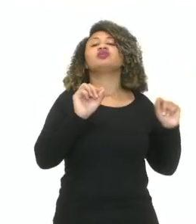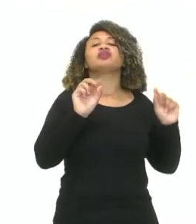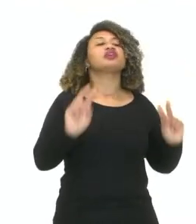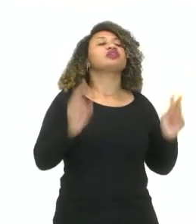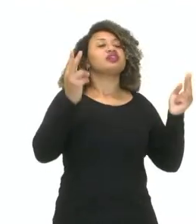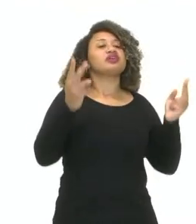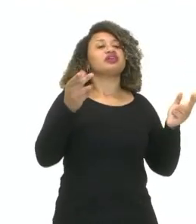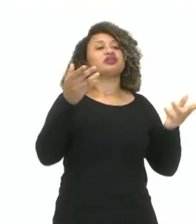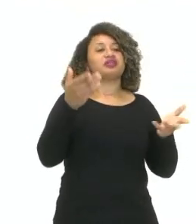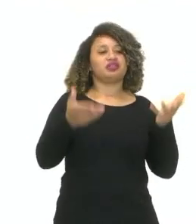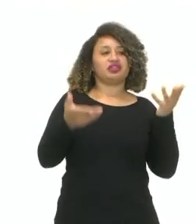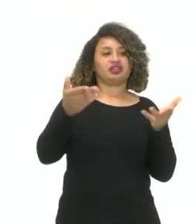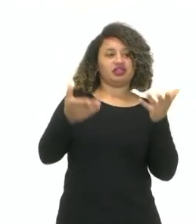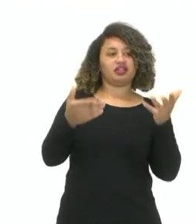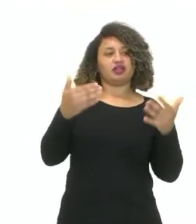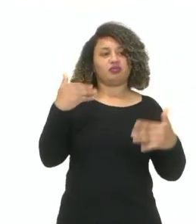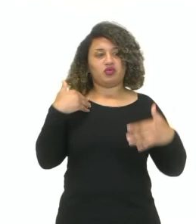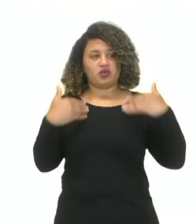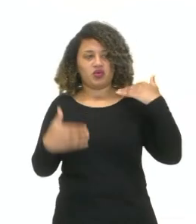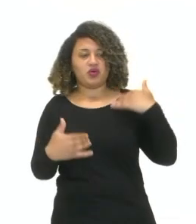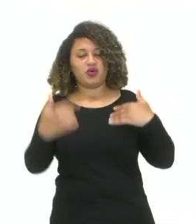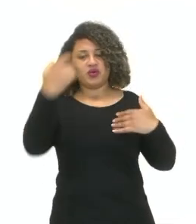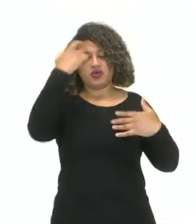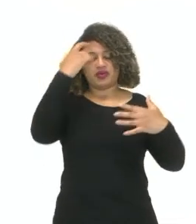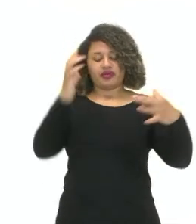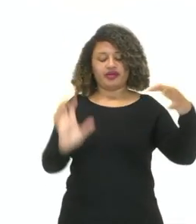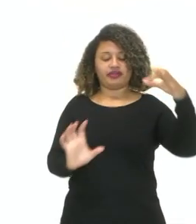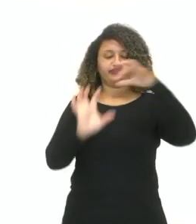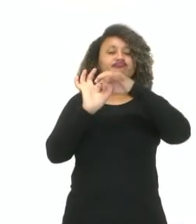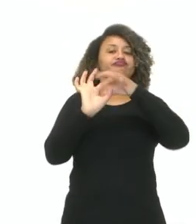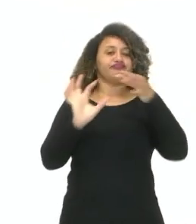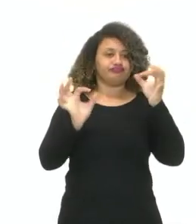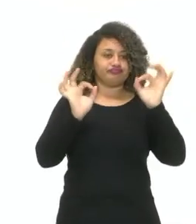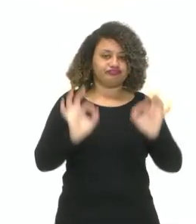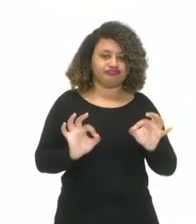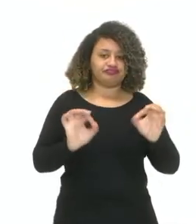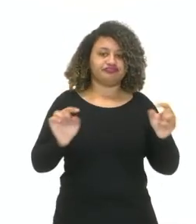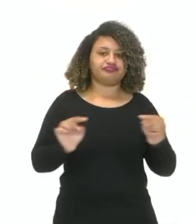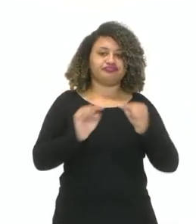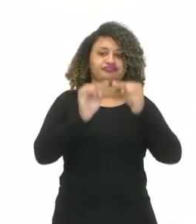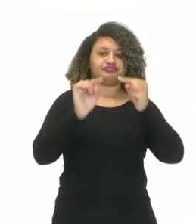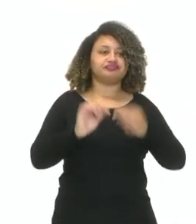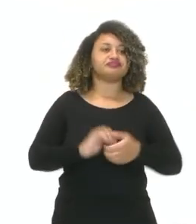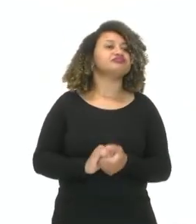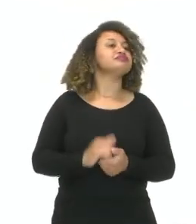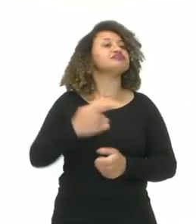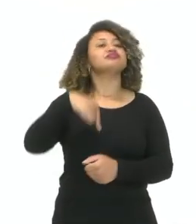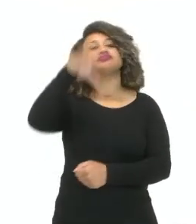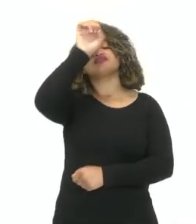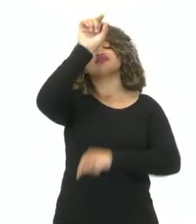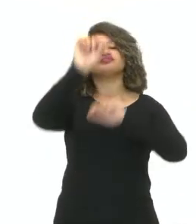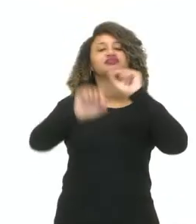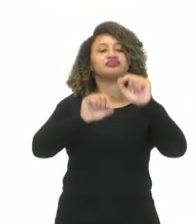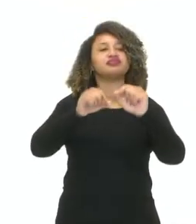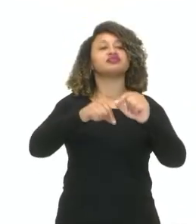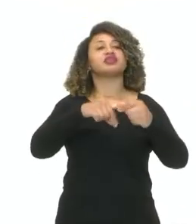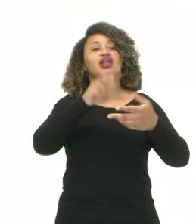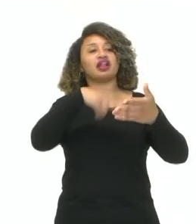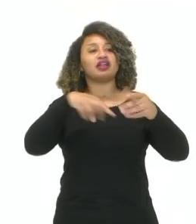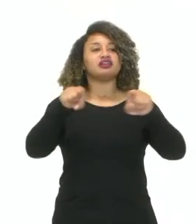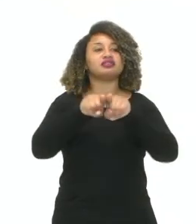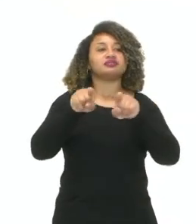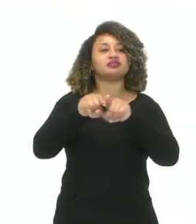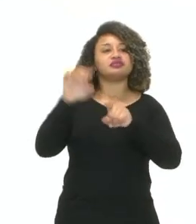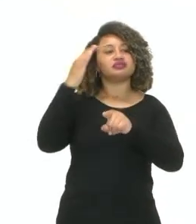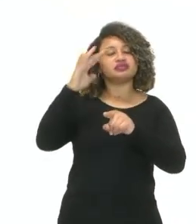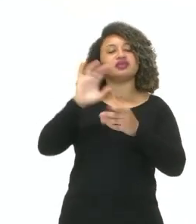valor? O equilíbrio entre corpo, mente e espírito. O que aprendemos? Lemos e interpretamos um